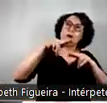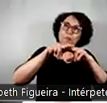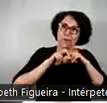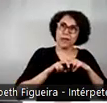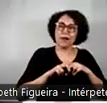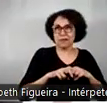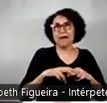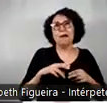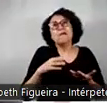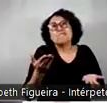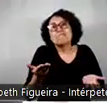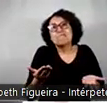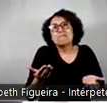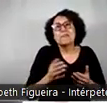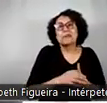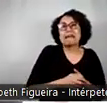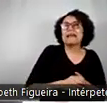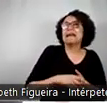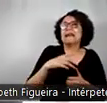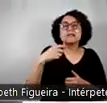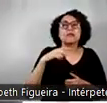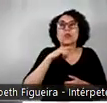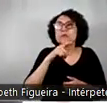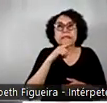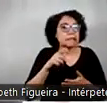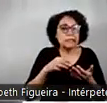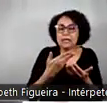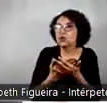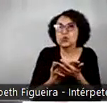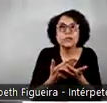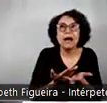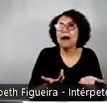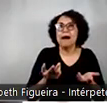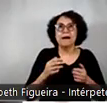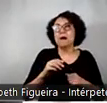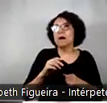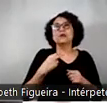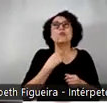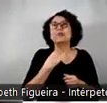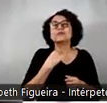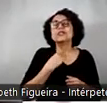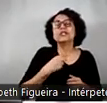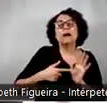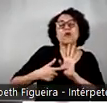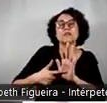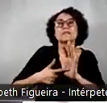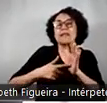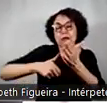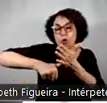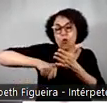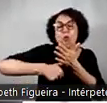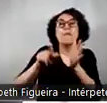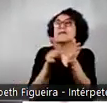identidade das suas vizinhas, enfim, para estudar. É uma história bem interessante para poder pensar nesse contexto, né, de como que um pedaço de papel pode